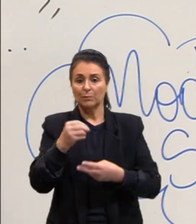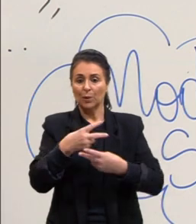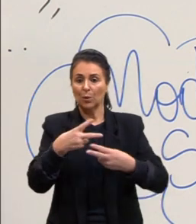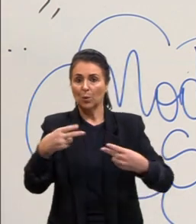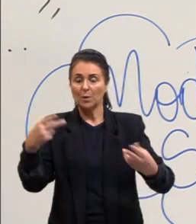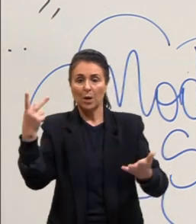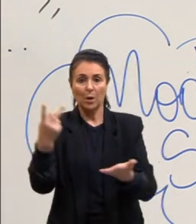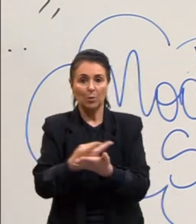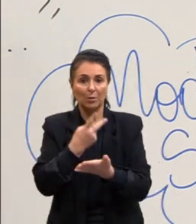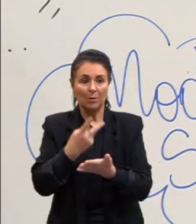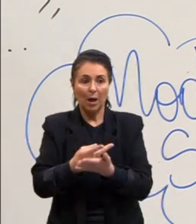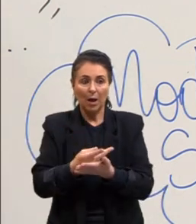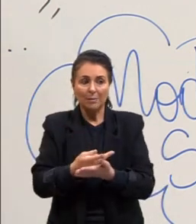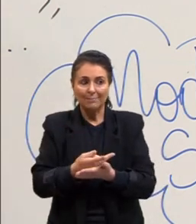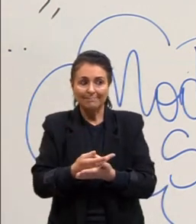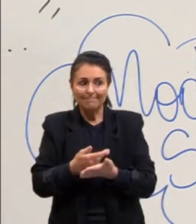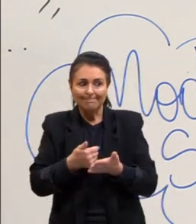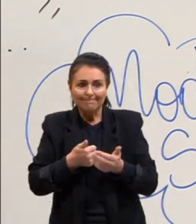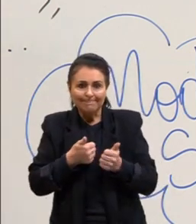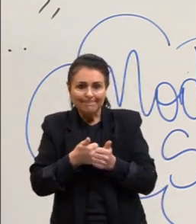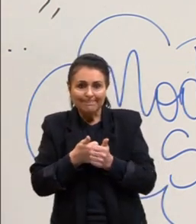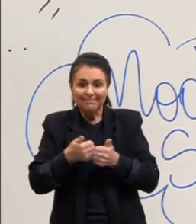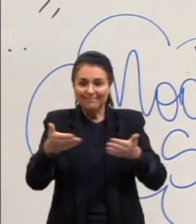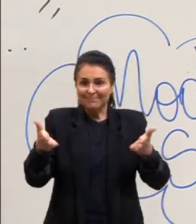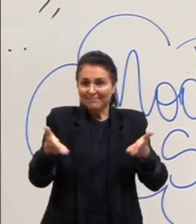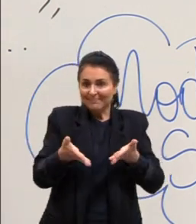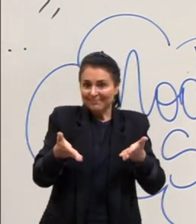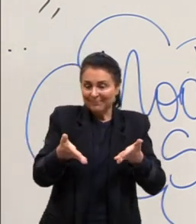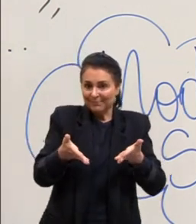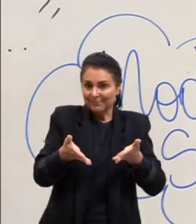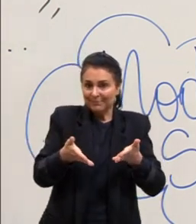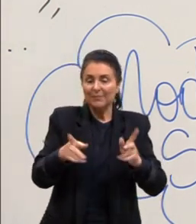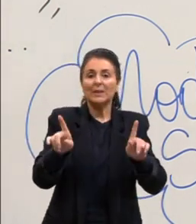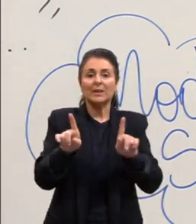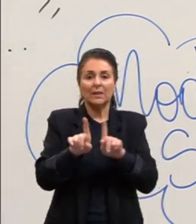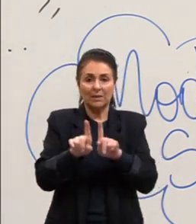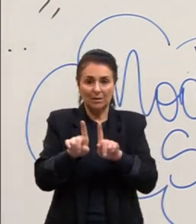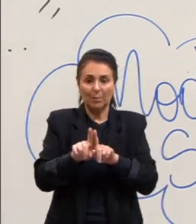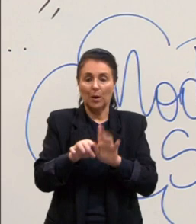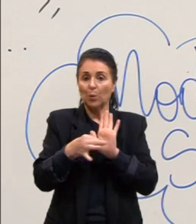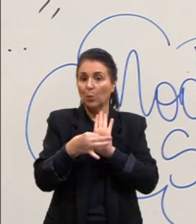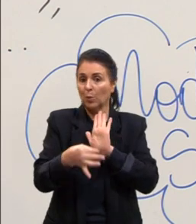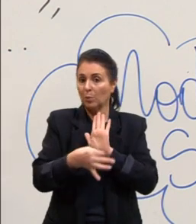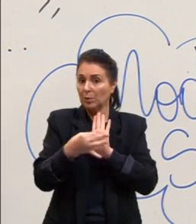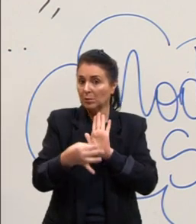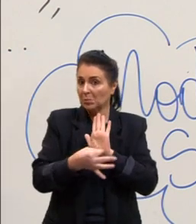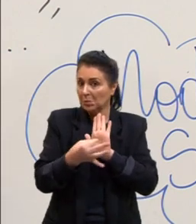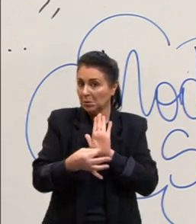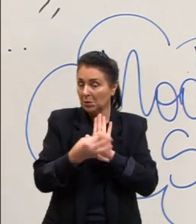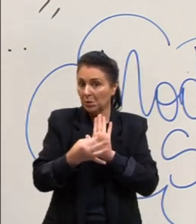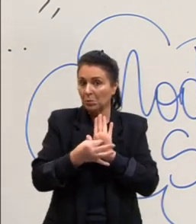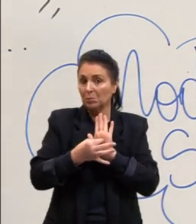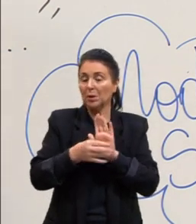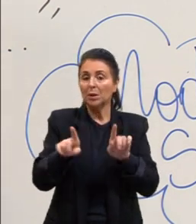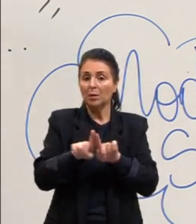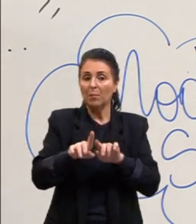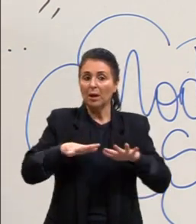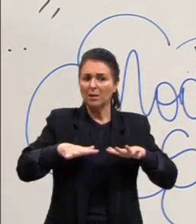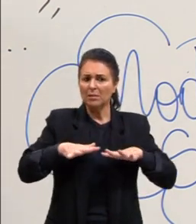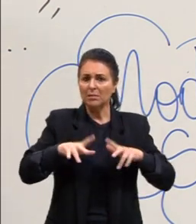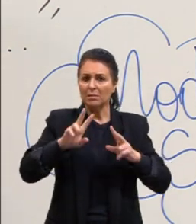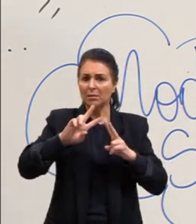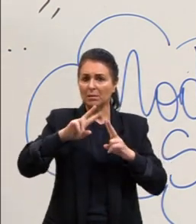próximo ao presente do subjuntivo também é possível opinião e situação hipotética